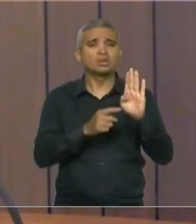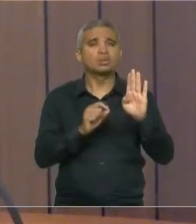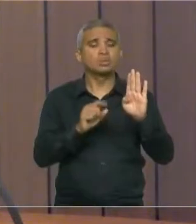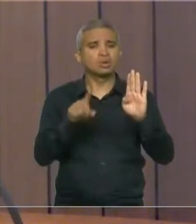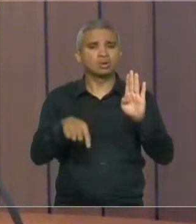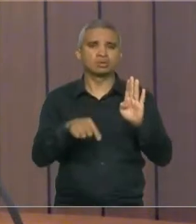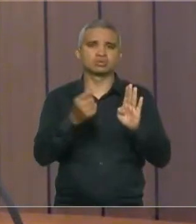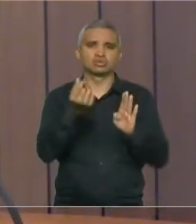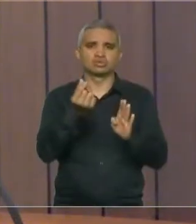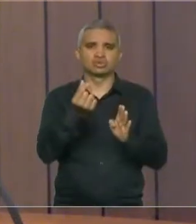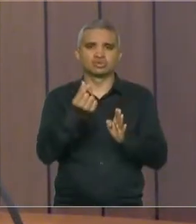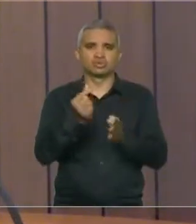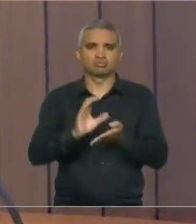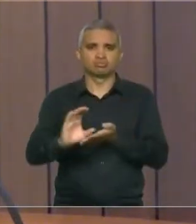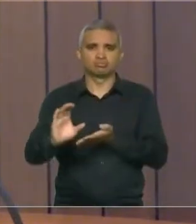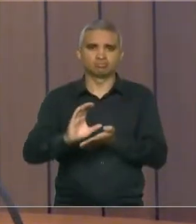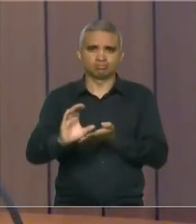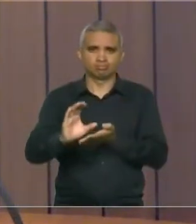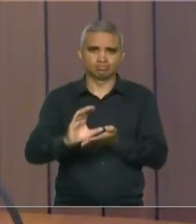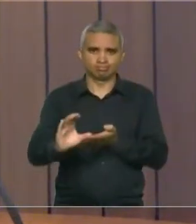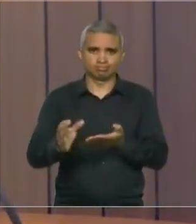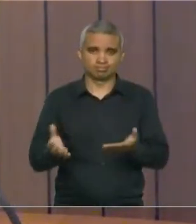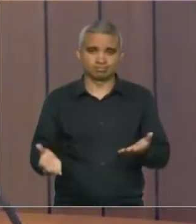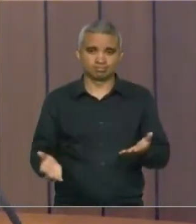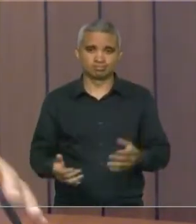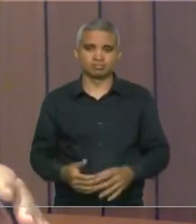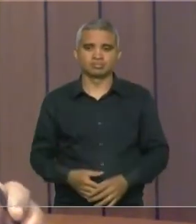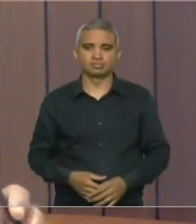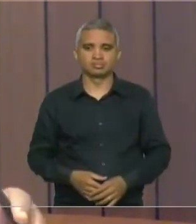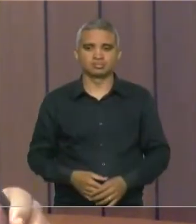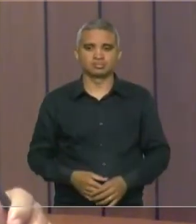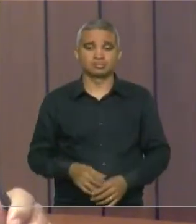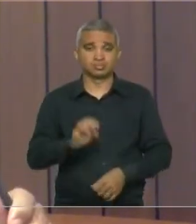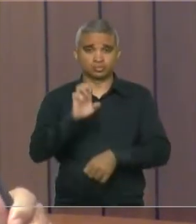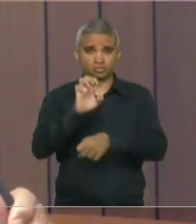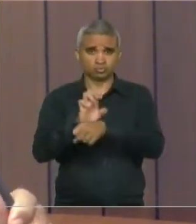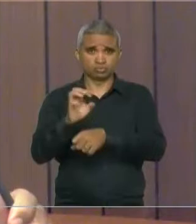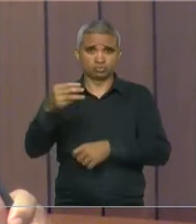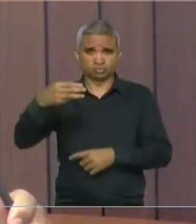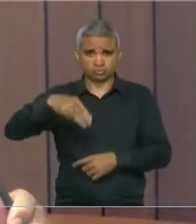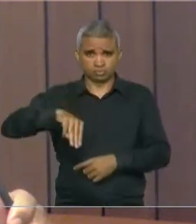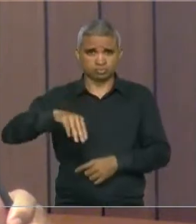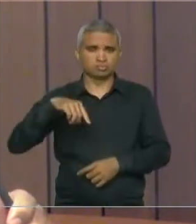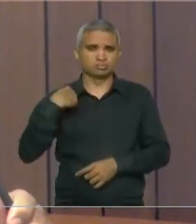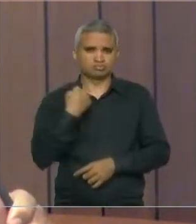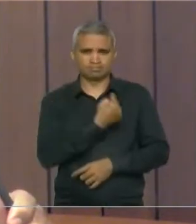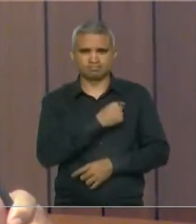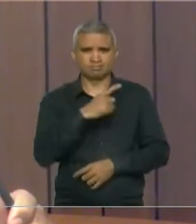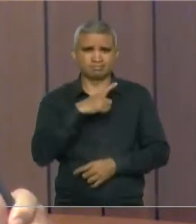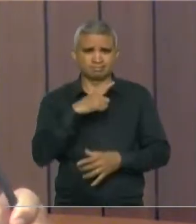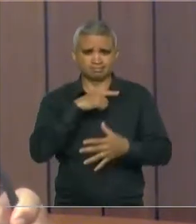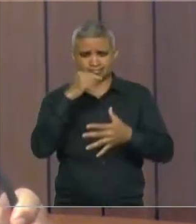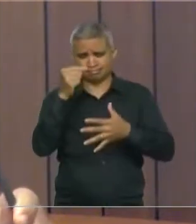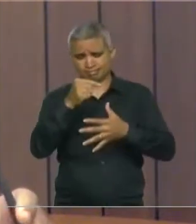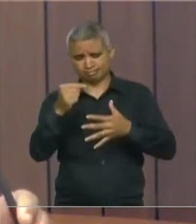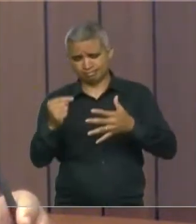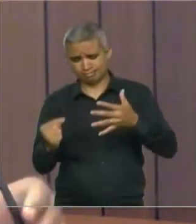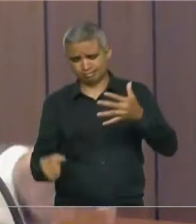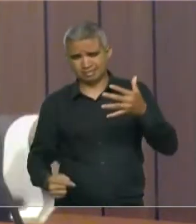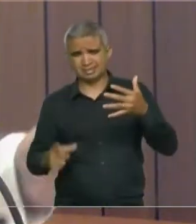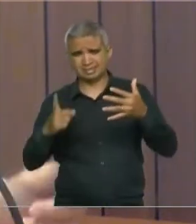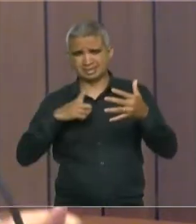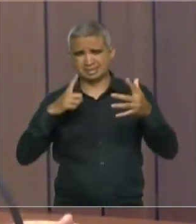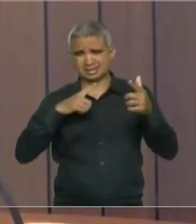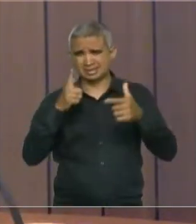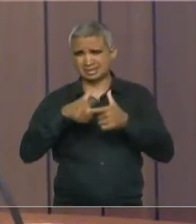Eu quero dizer que nós temos grandes dificuldades no Estado do Maranhão na questão da saúde. Não talvez